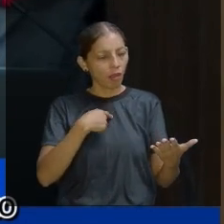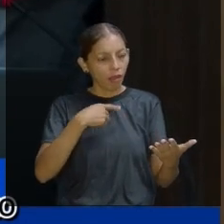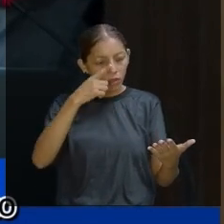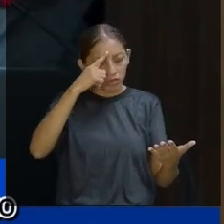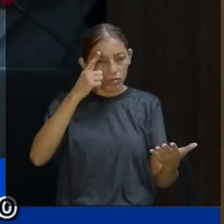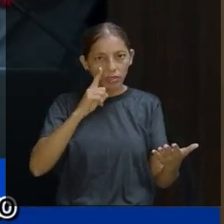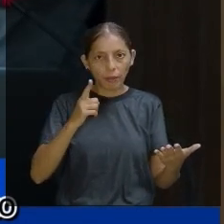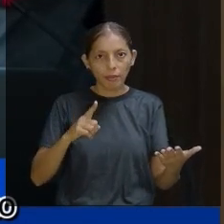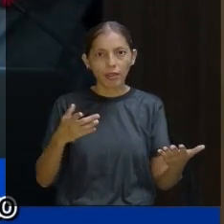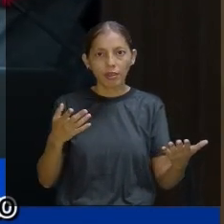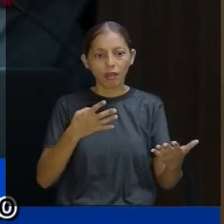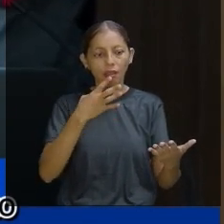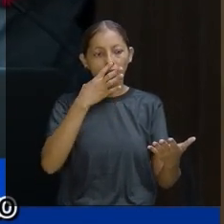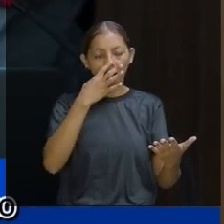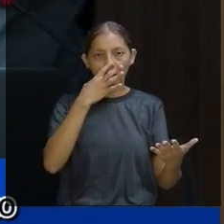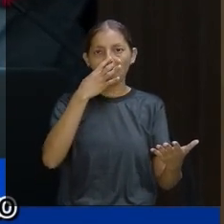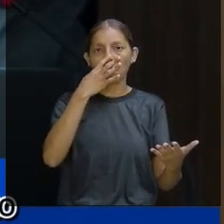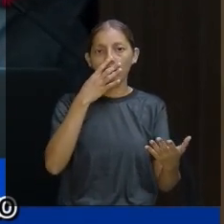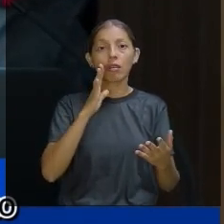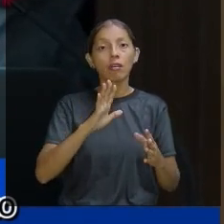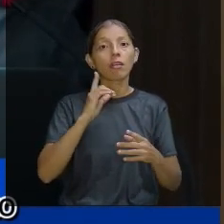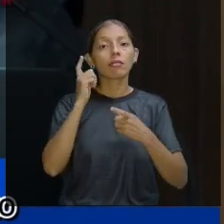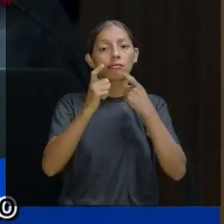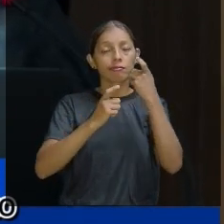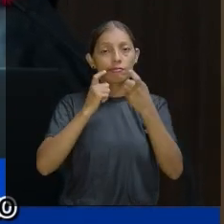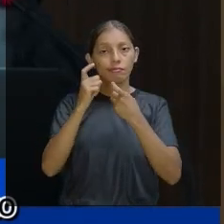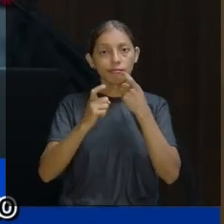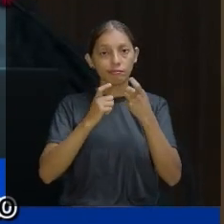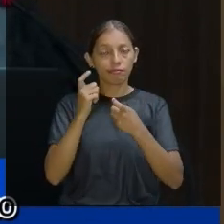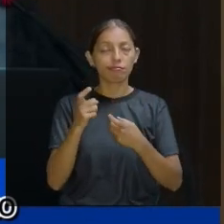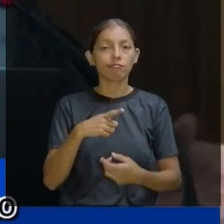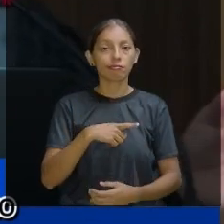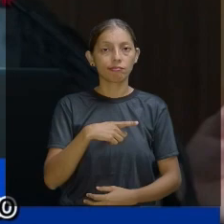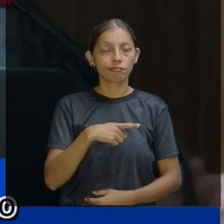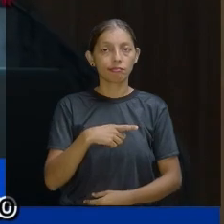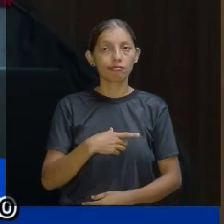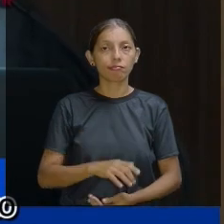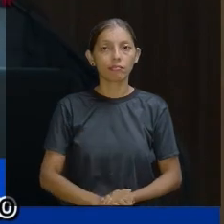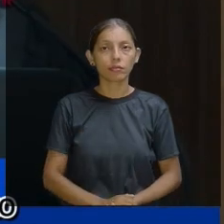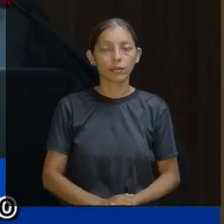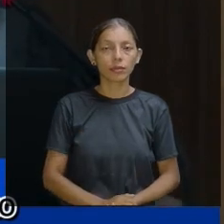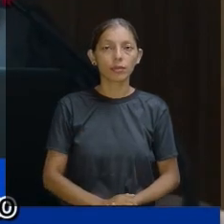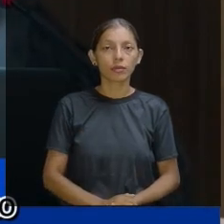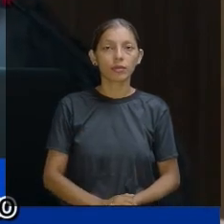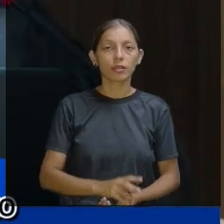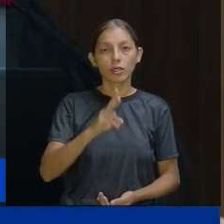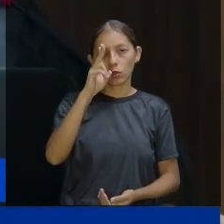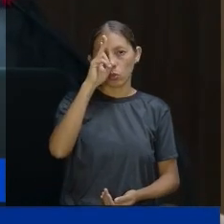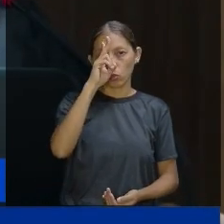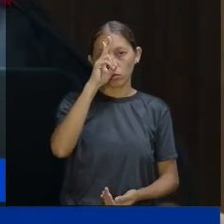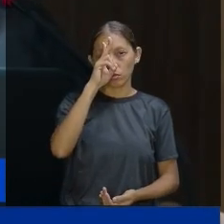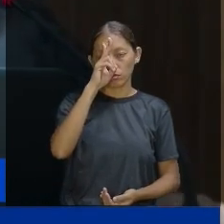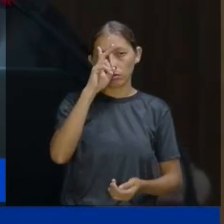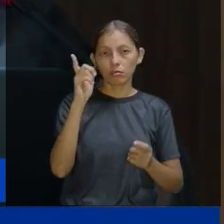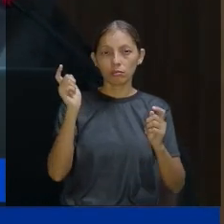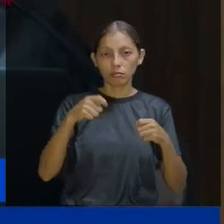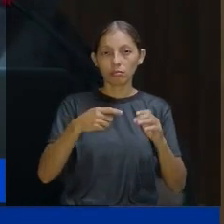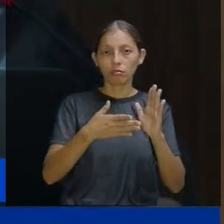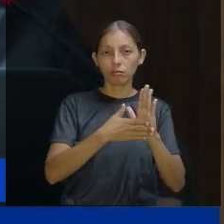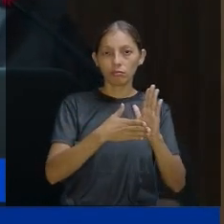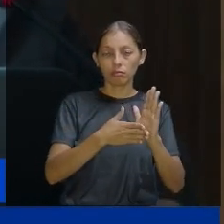da realidade, fiquei realmente muito preocupado e na segunda-feira lançaremos esse projeto que